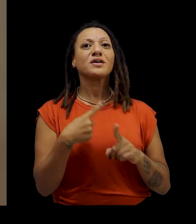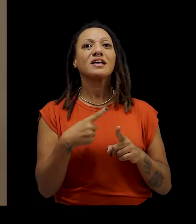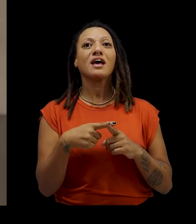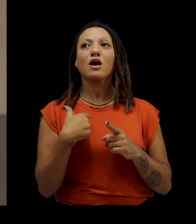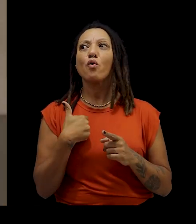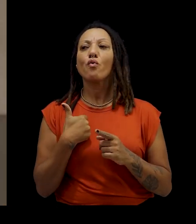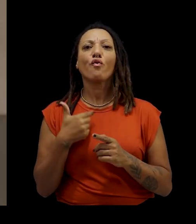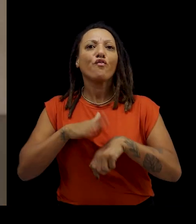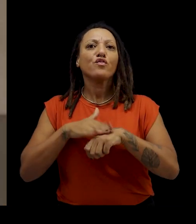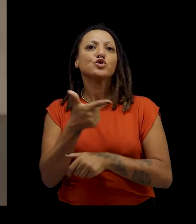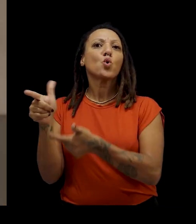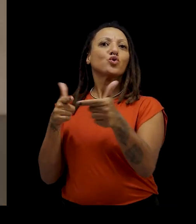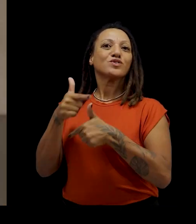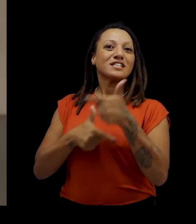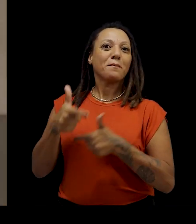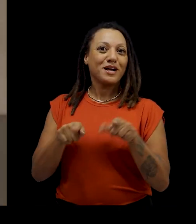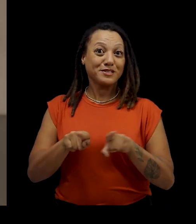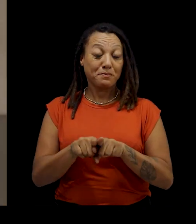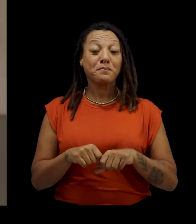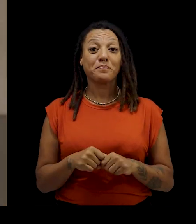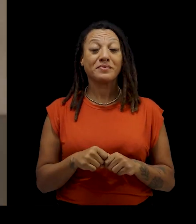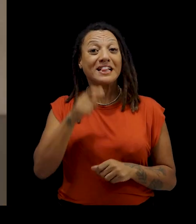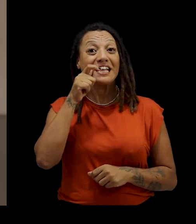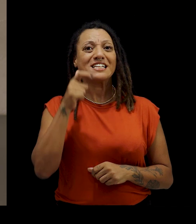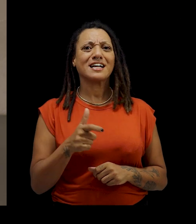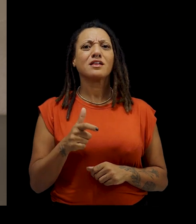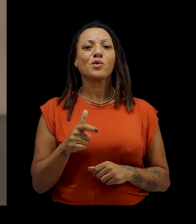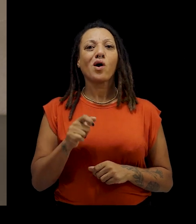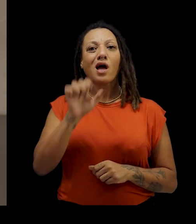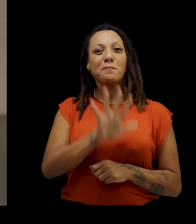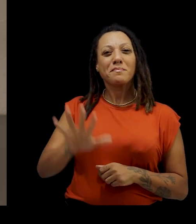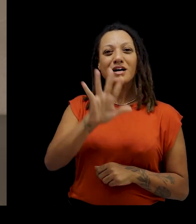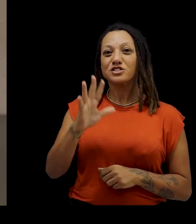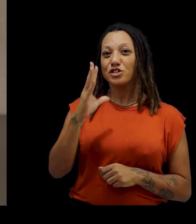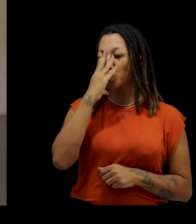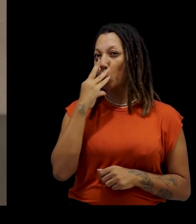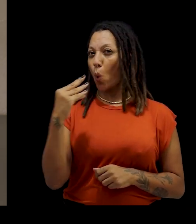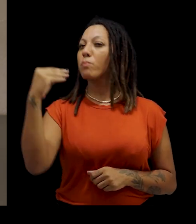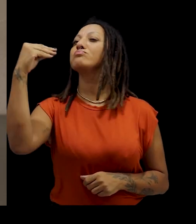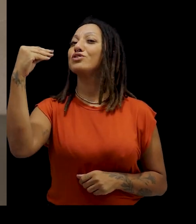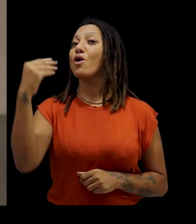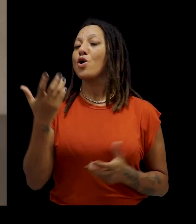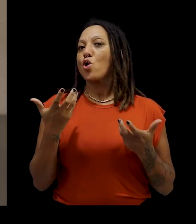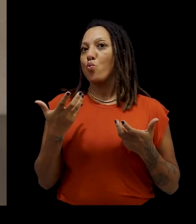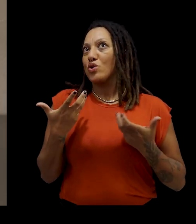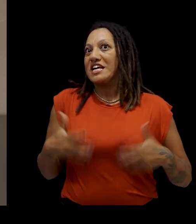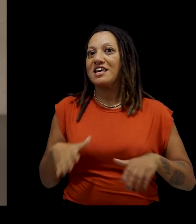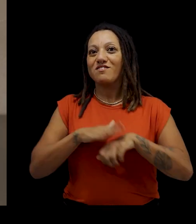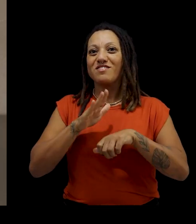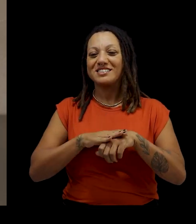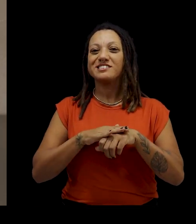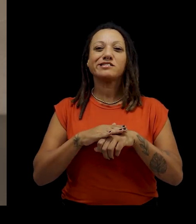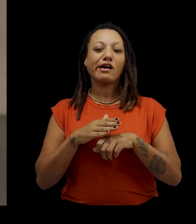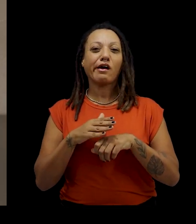2019, com alguns trabalhos que eu fui fazendo. Então, o que me interessava na imagem do lobisomem, quer dizer, eu não fiz